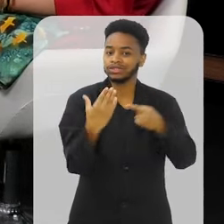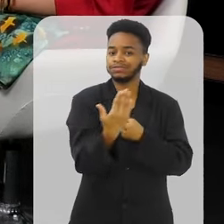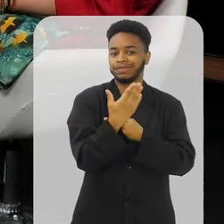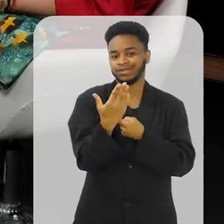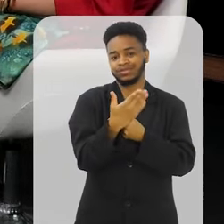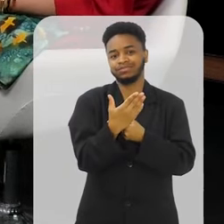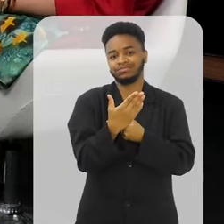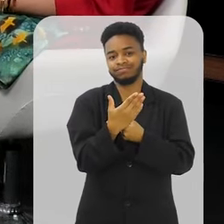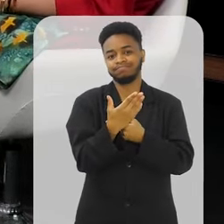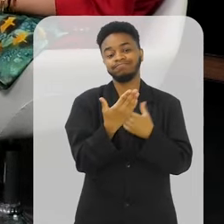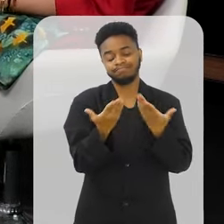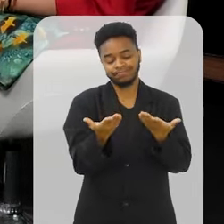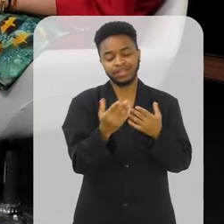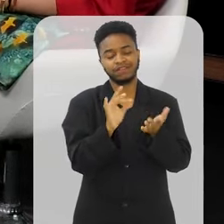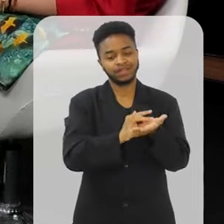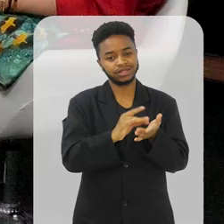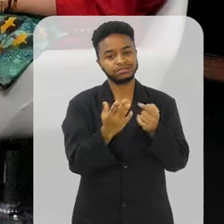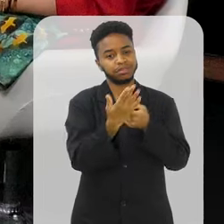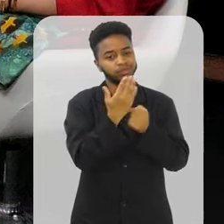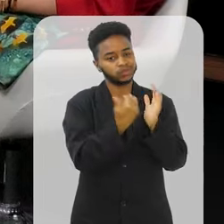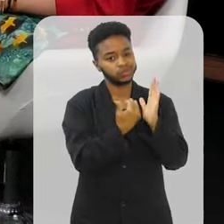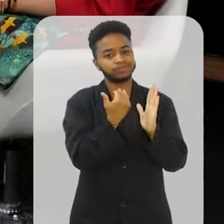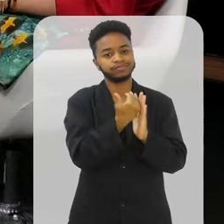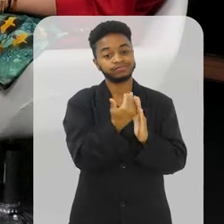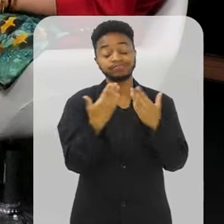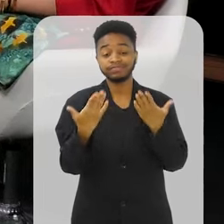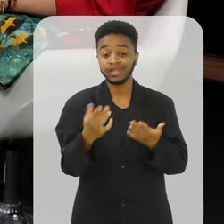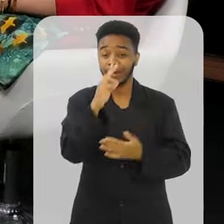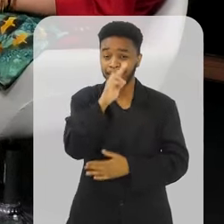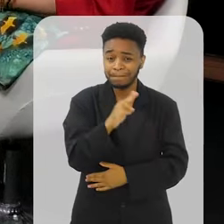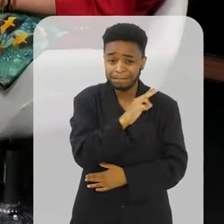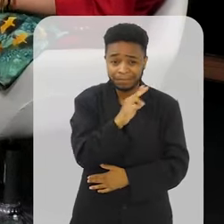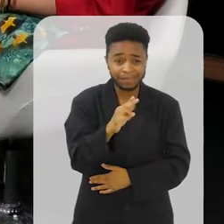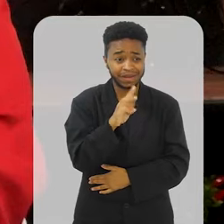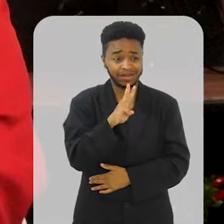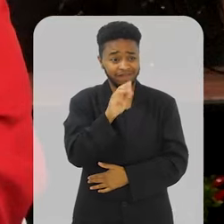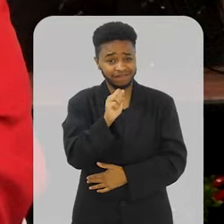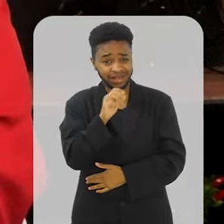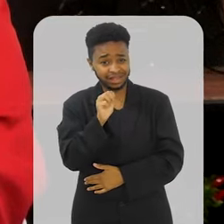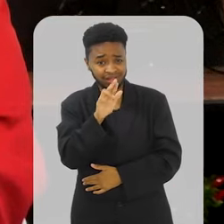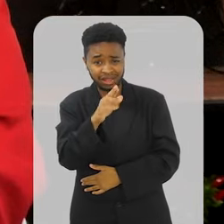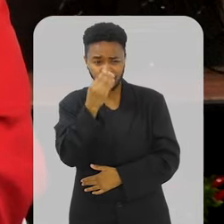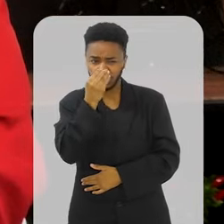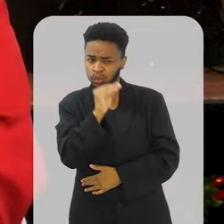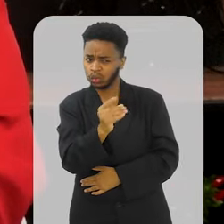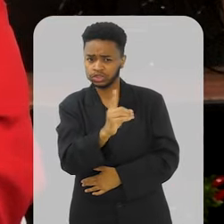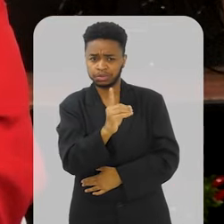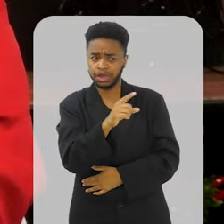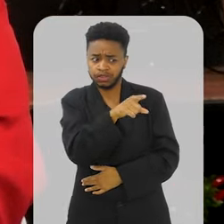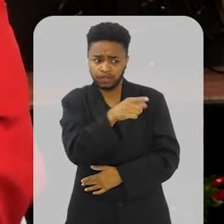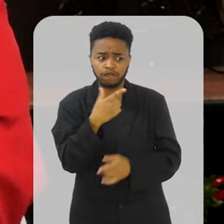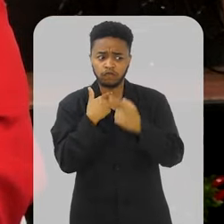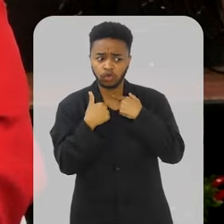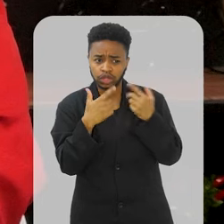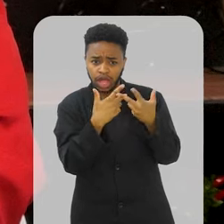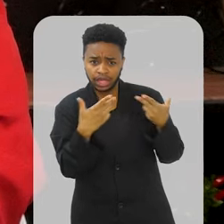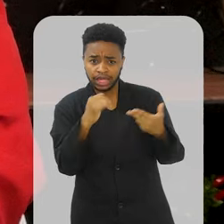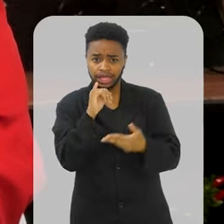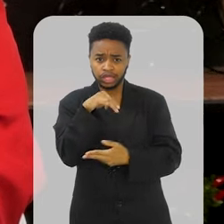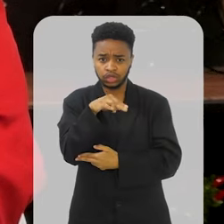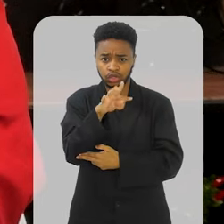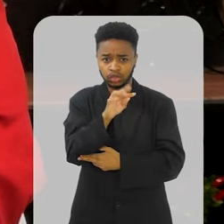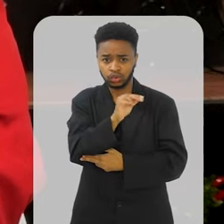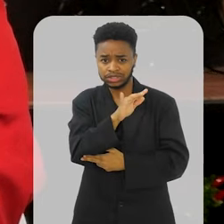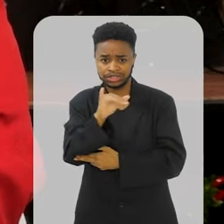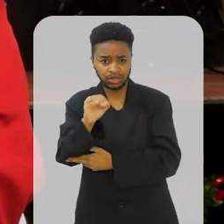e me ajudaram muito amém então Padre Vagner Não dispense nunca a sua intuição porque ela é perfeita